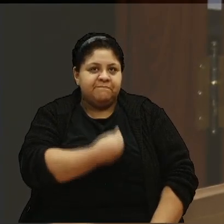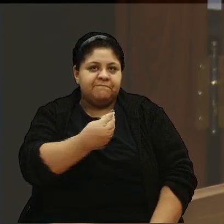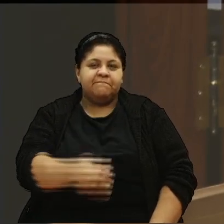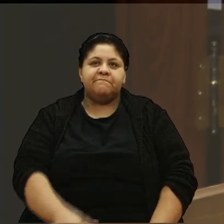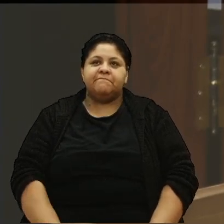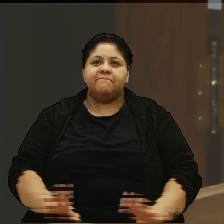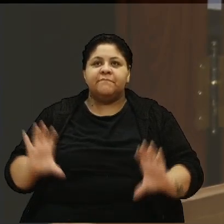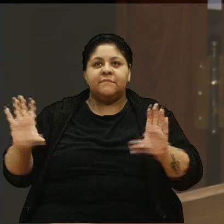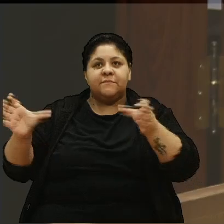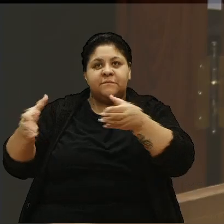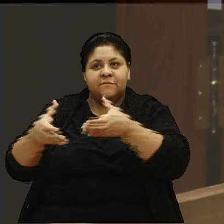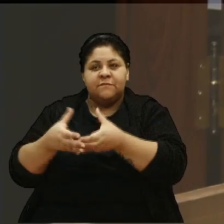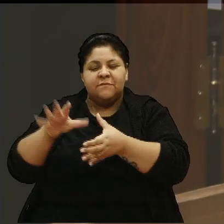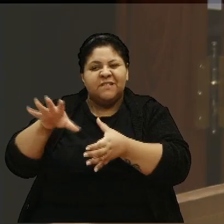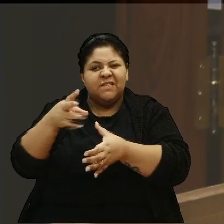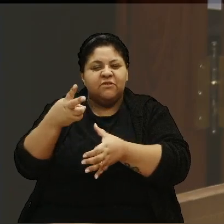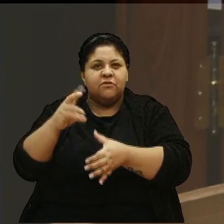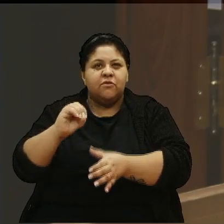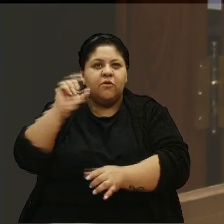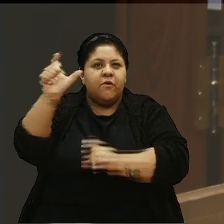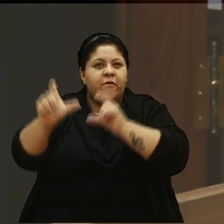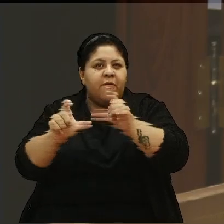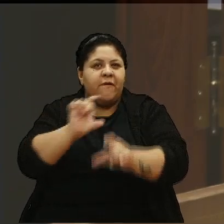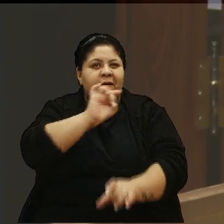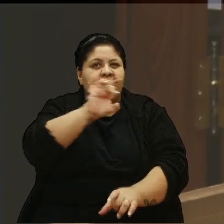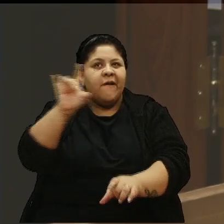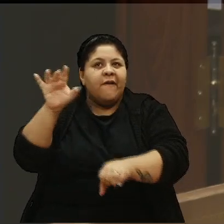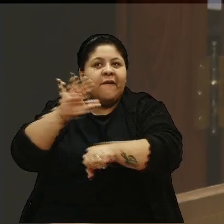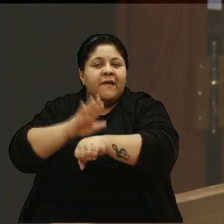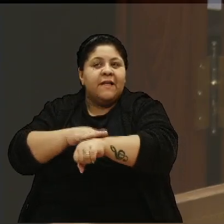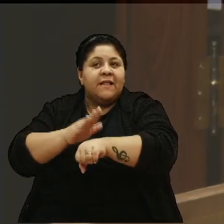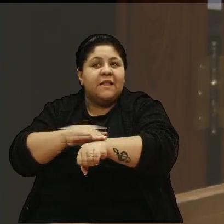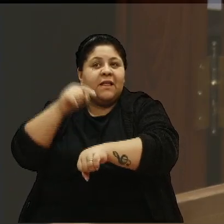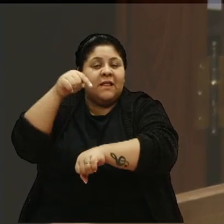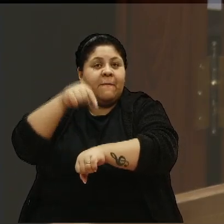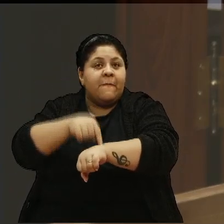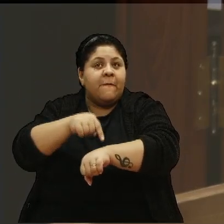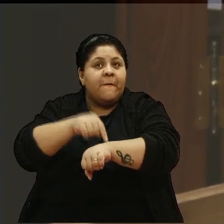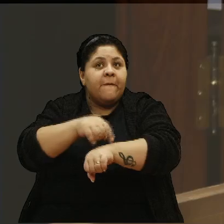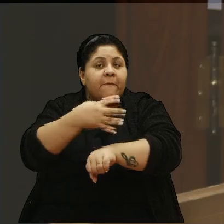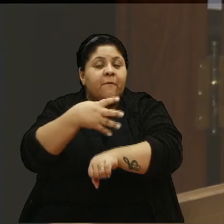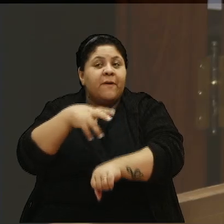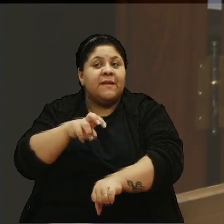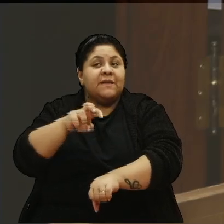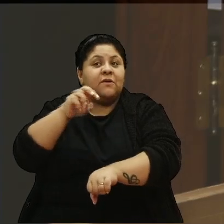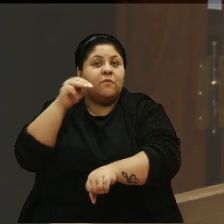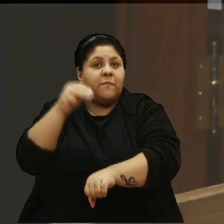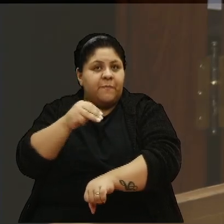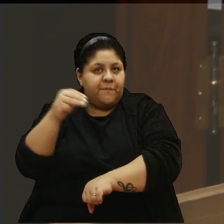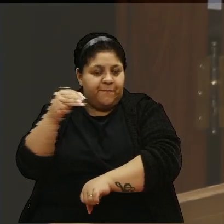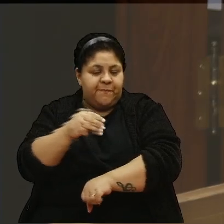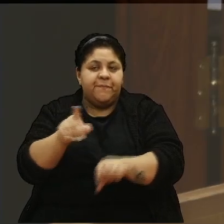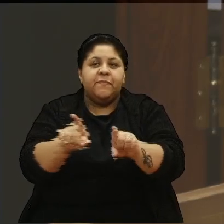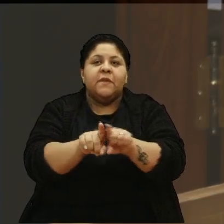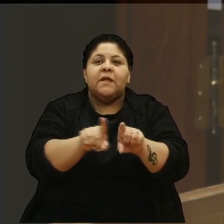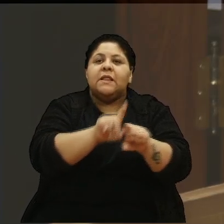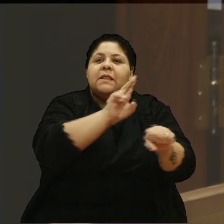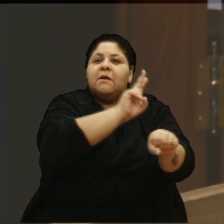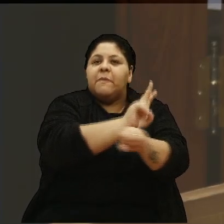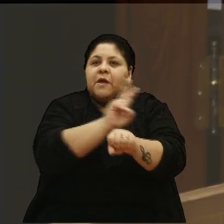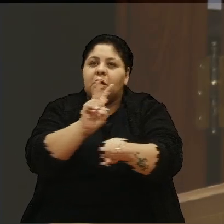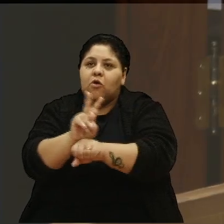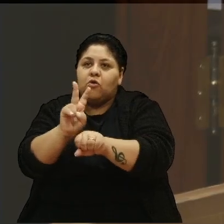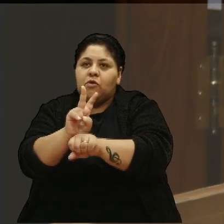um grupo médio de 20 pessoas, cada momento tem uma duração de 45 minutos. Além de cuidarem da